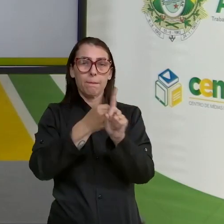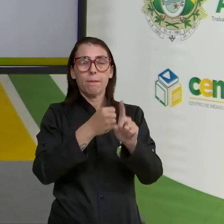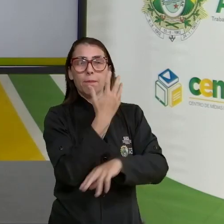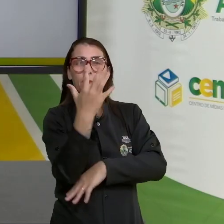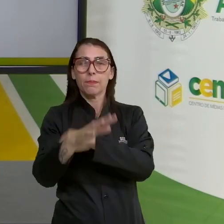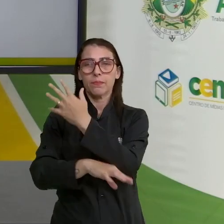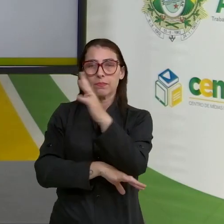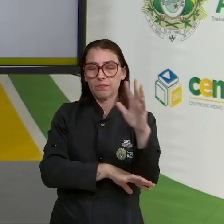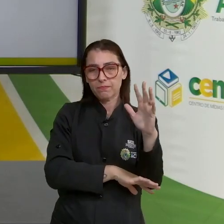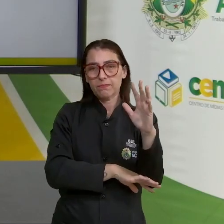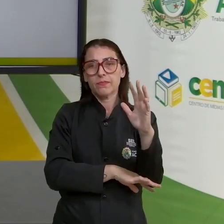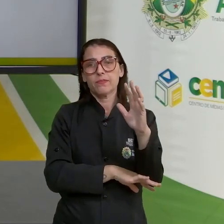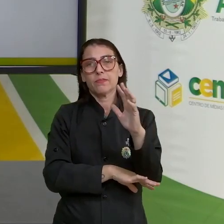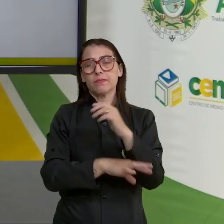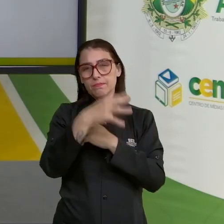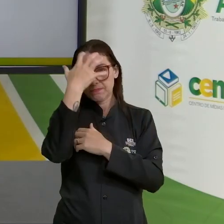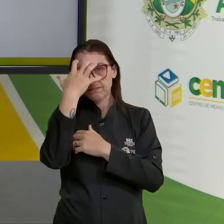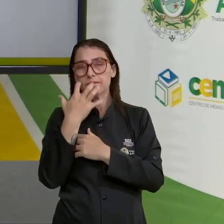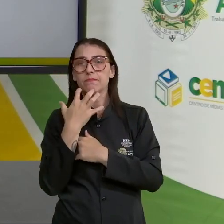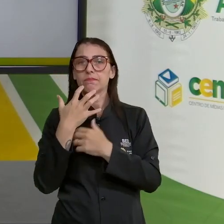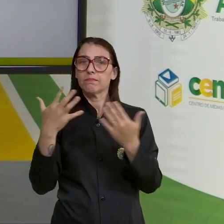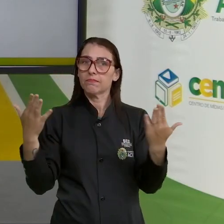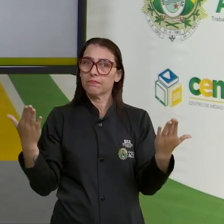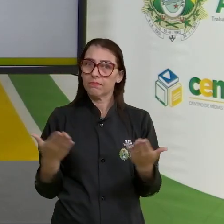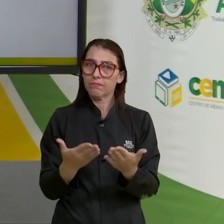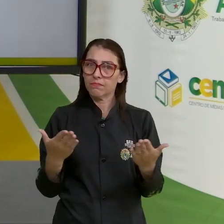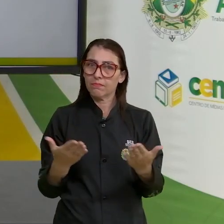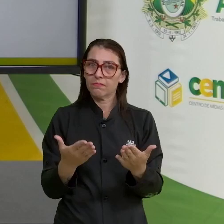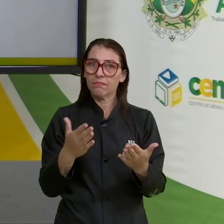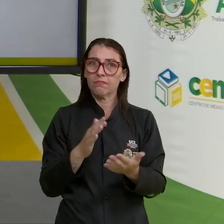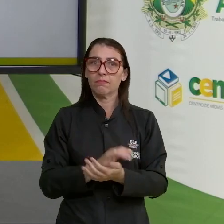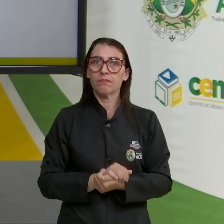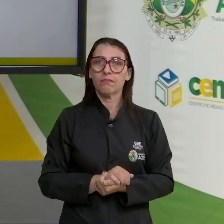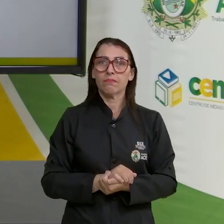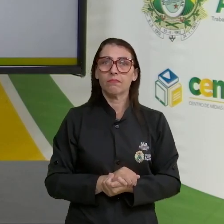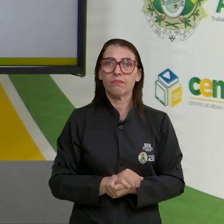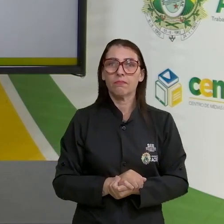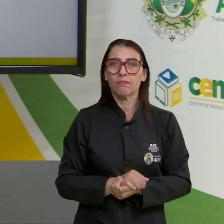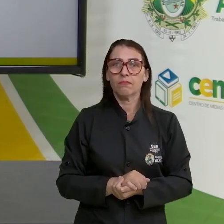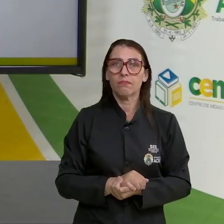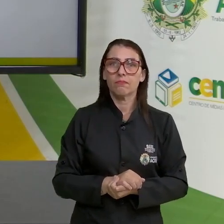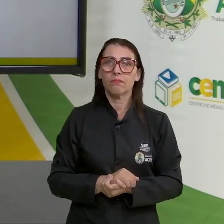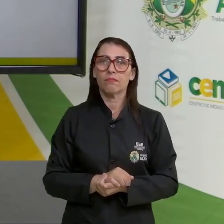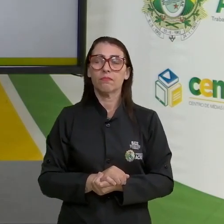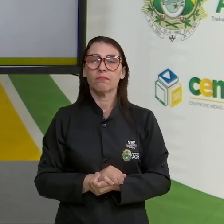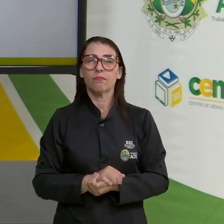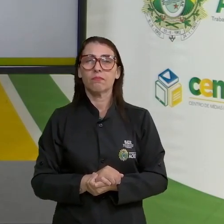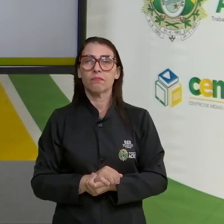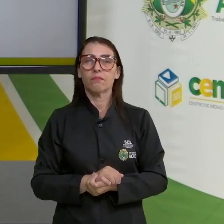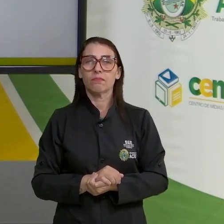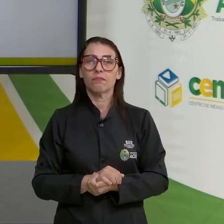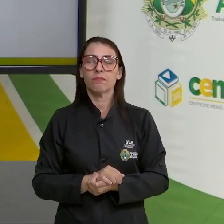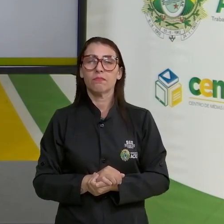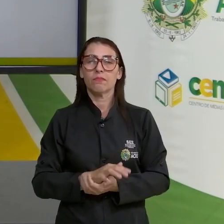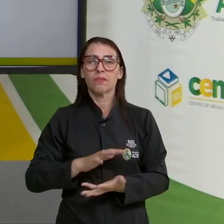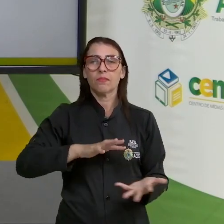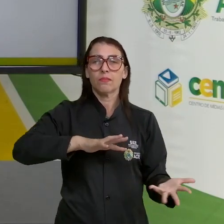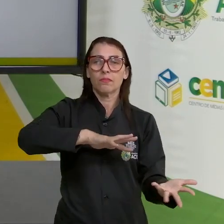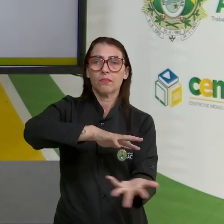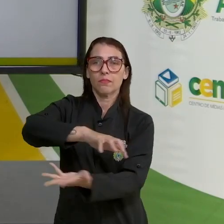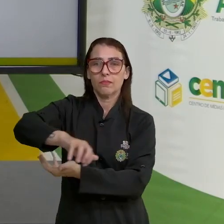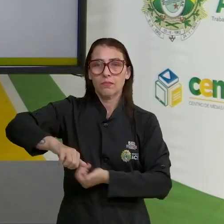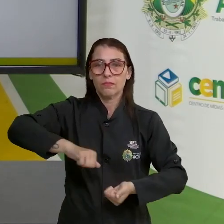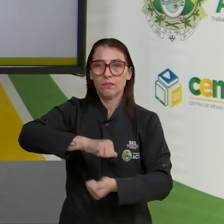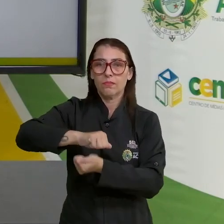aí seríssimos. E agora nós vamos para os caminhos da sustentabilidade. Nós vamos falar